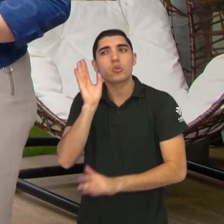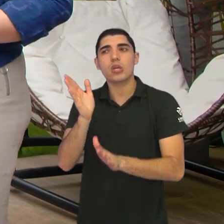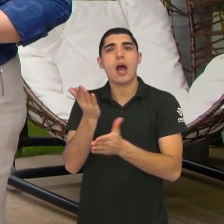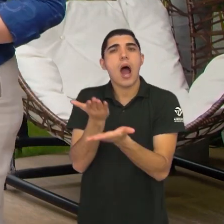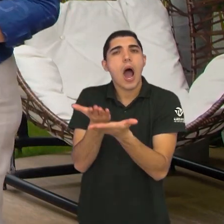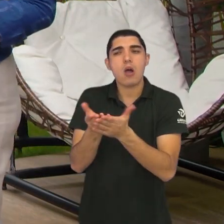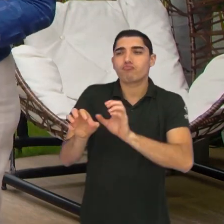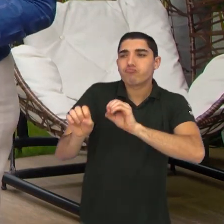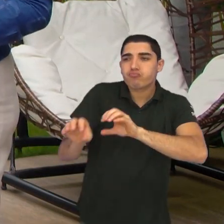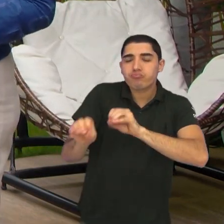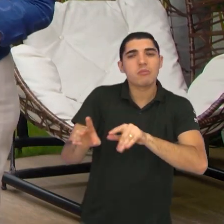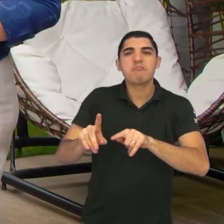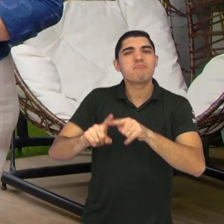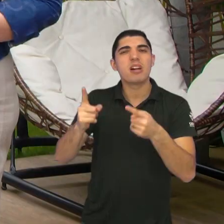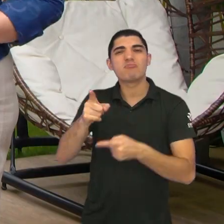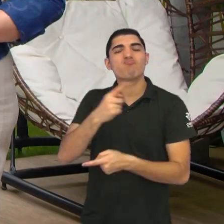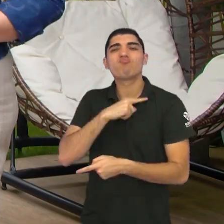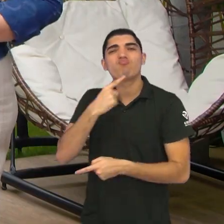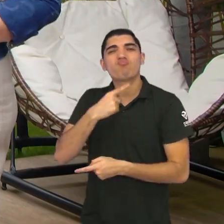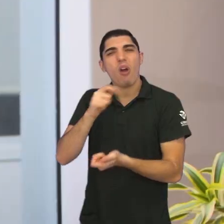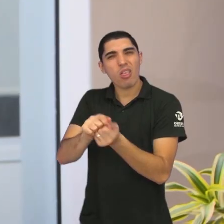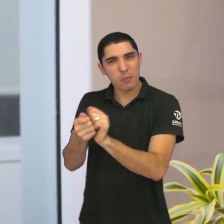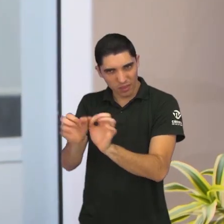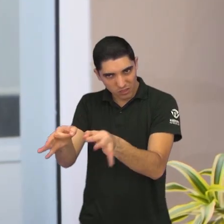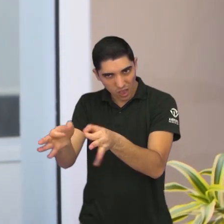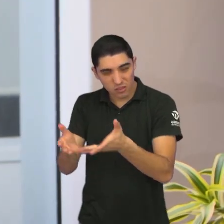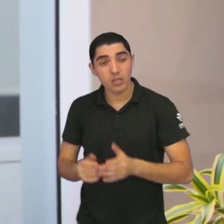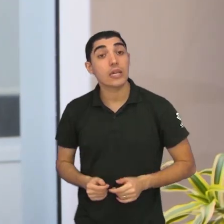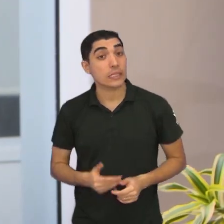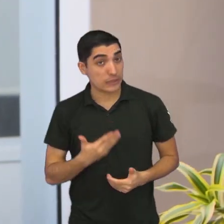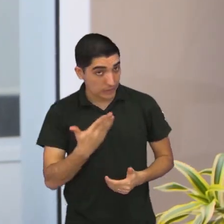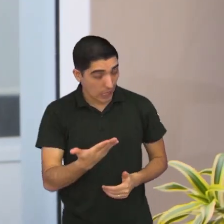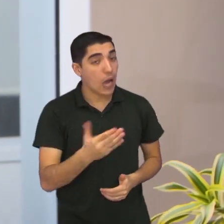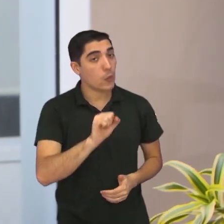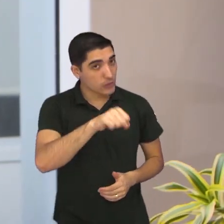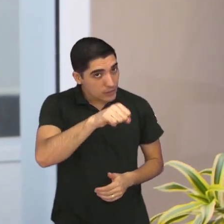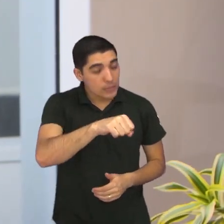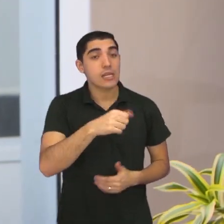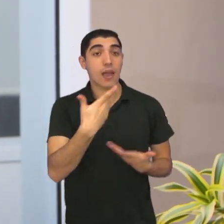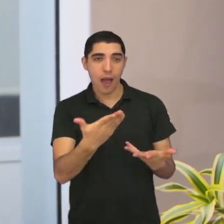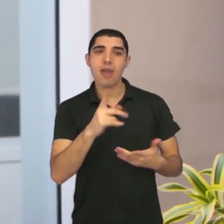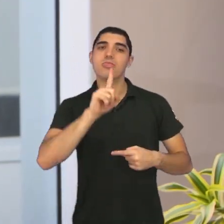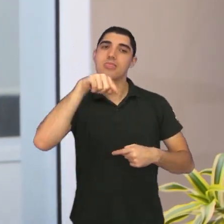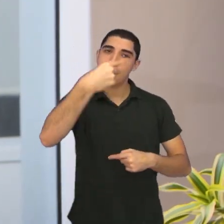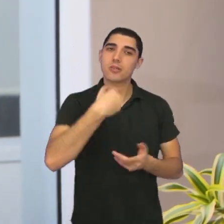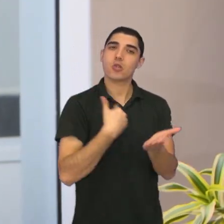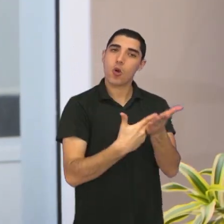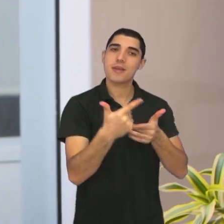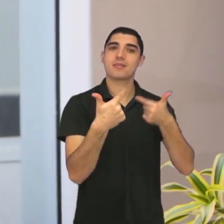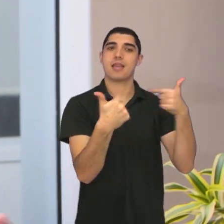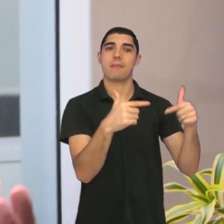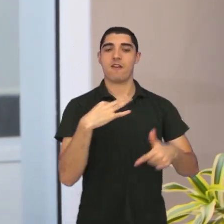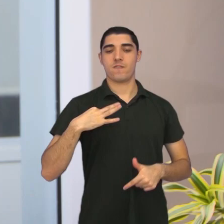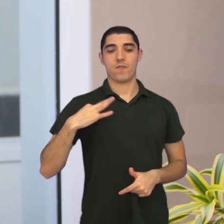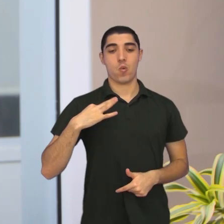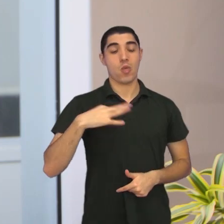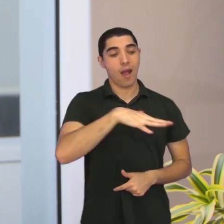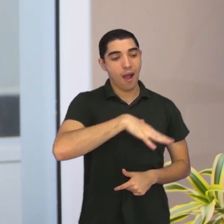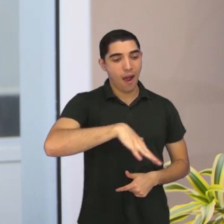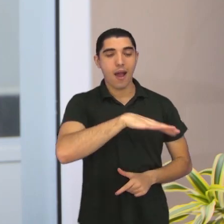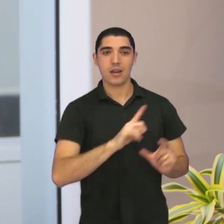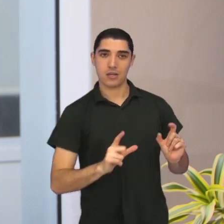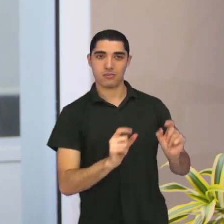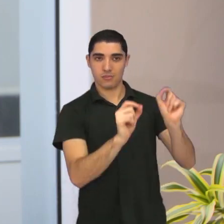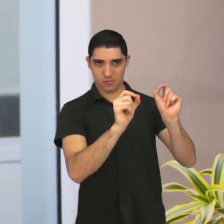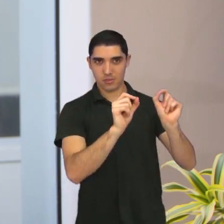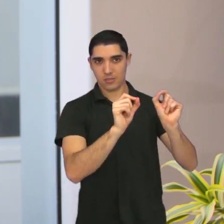dar aula, né? Alguma coisa, mas não se adaptou muito bem, né? Isso, na verdade, foi aí que eu comecei a trabalhar como voluntária na área